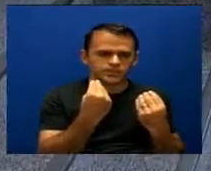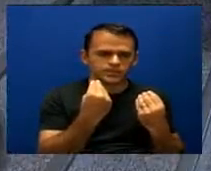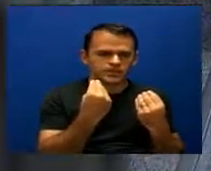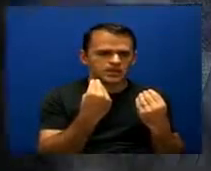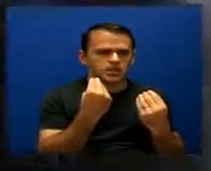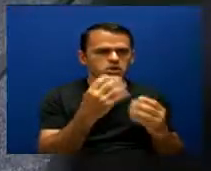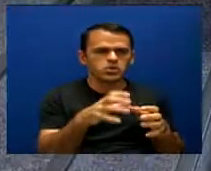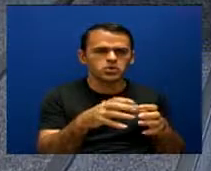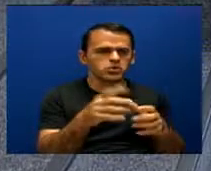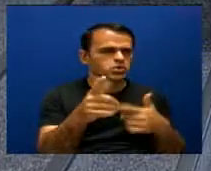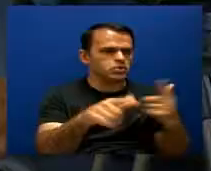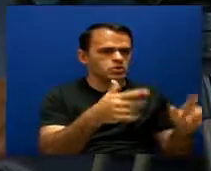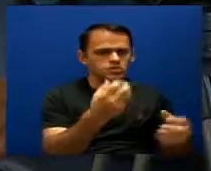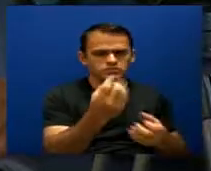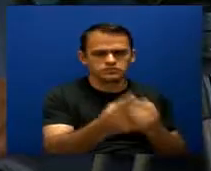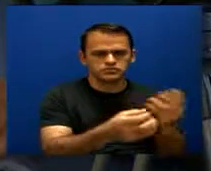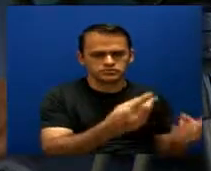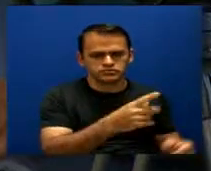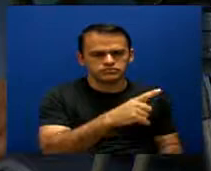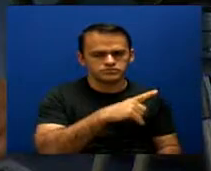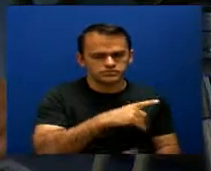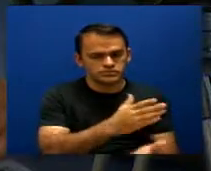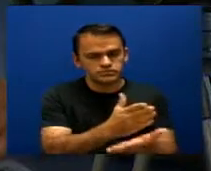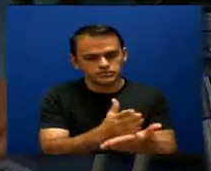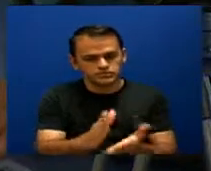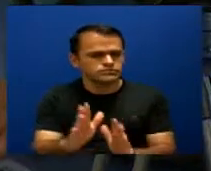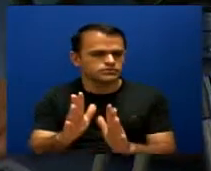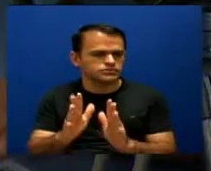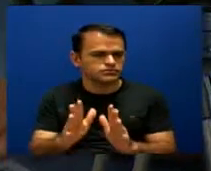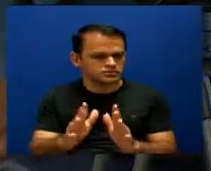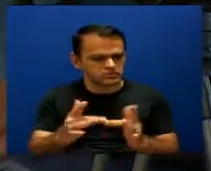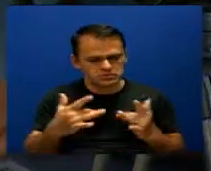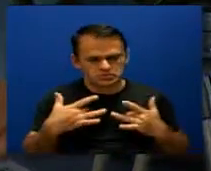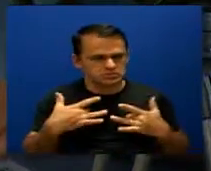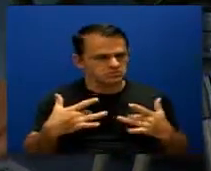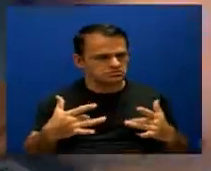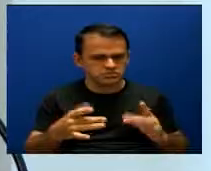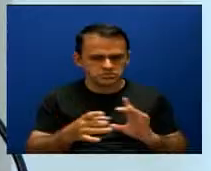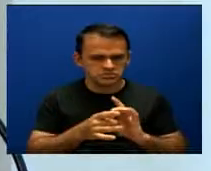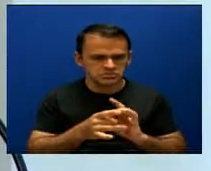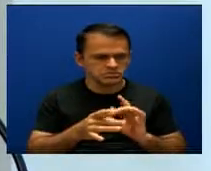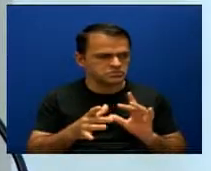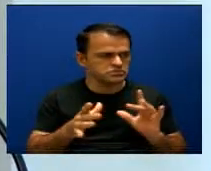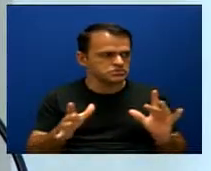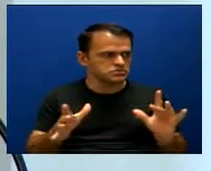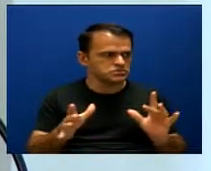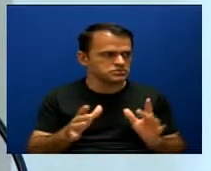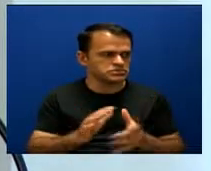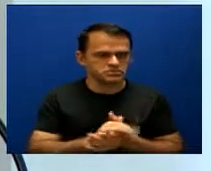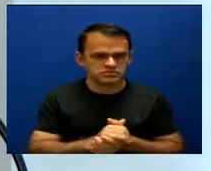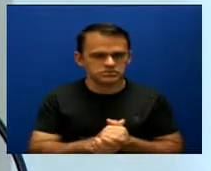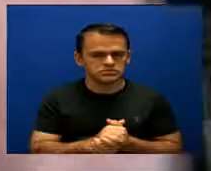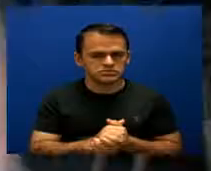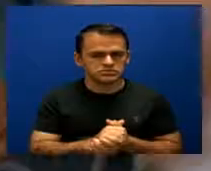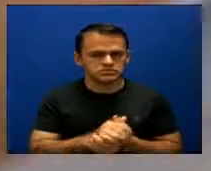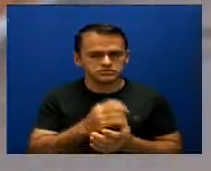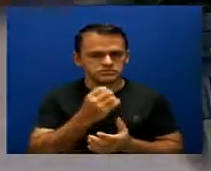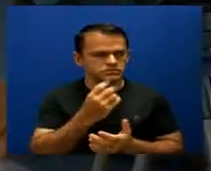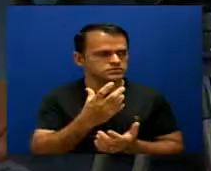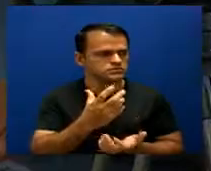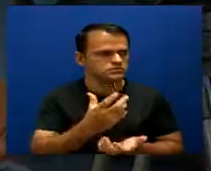as outras entidades beneficentes. Então, tem lá separado, está à disposição. Muito obrigado, que pedimos, bom. Né,